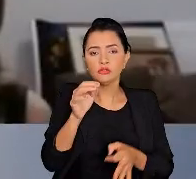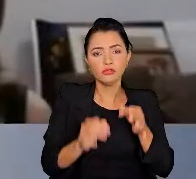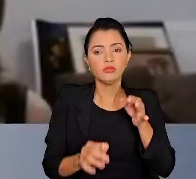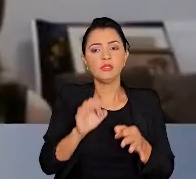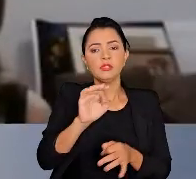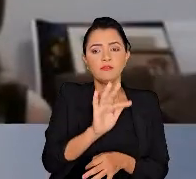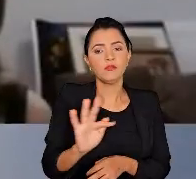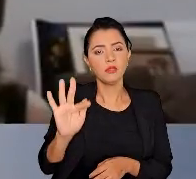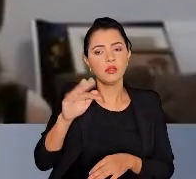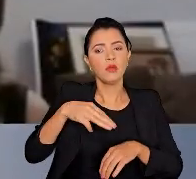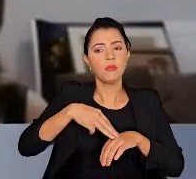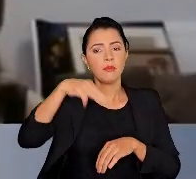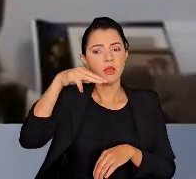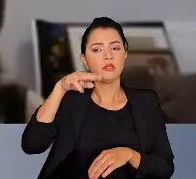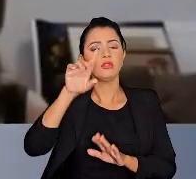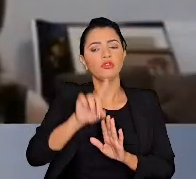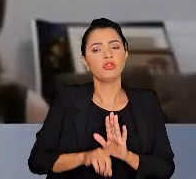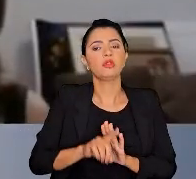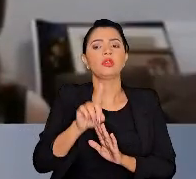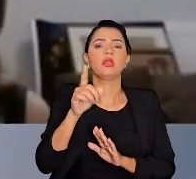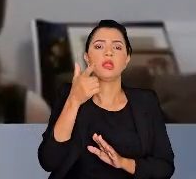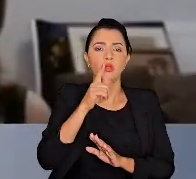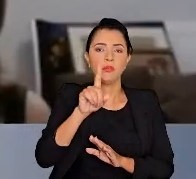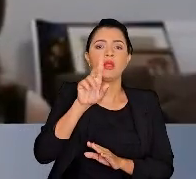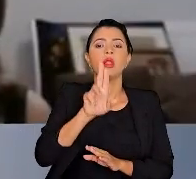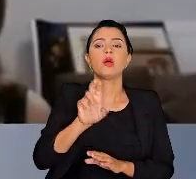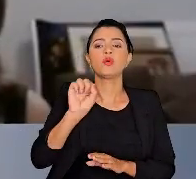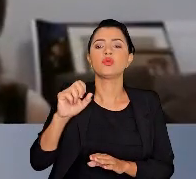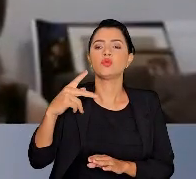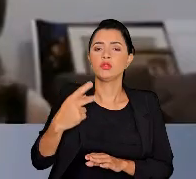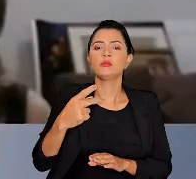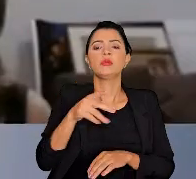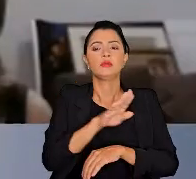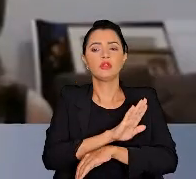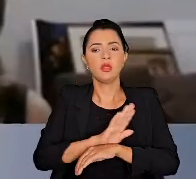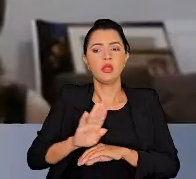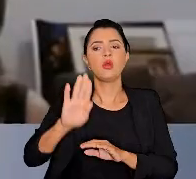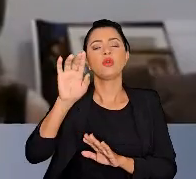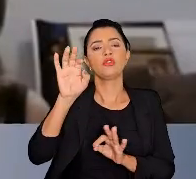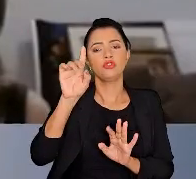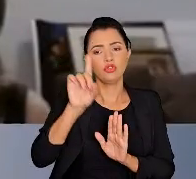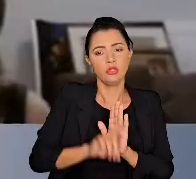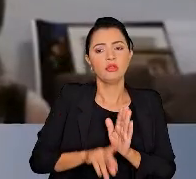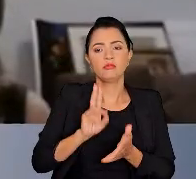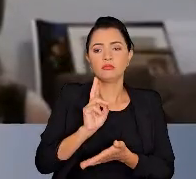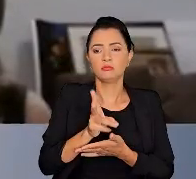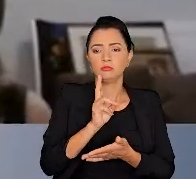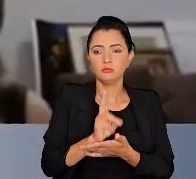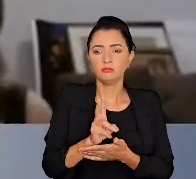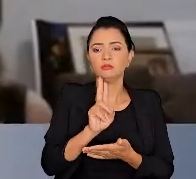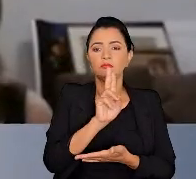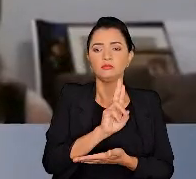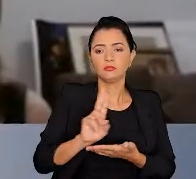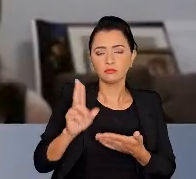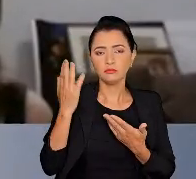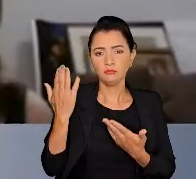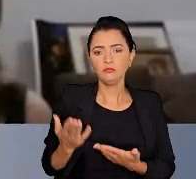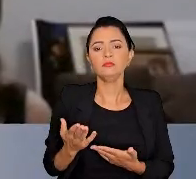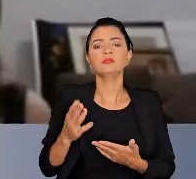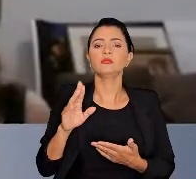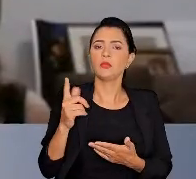mestra em Direito Internacional pela Universidade de São Paulo e bacharel em Direito pela mesma universidade. Foi juíza